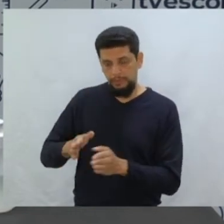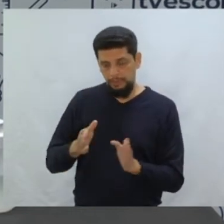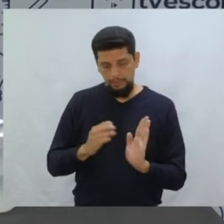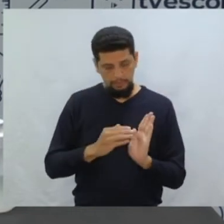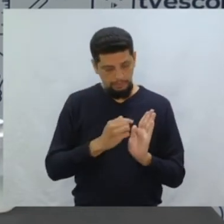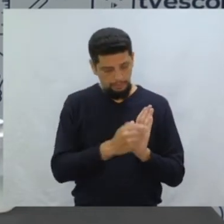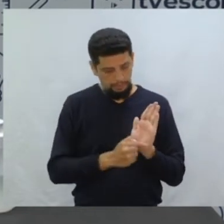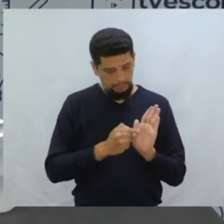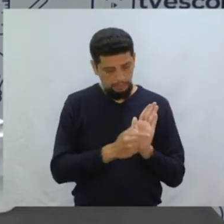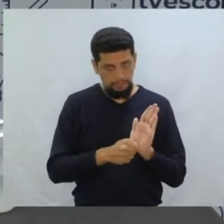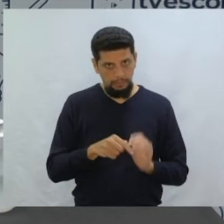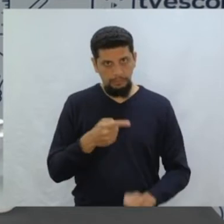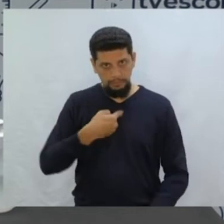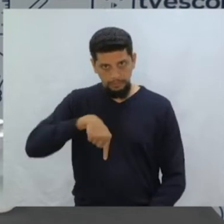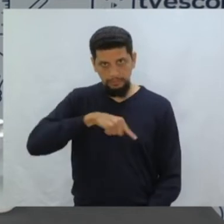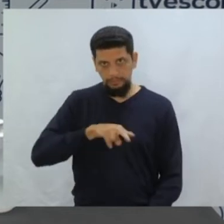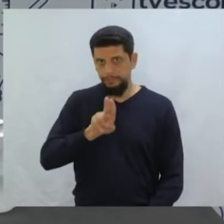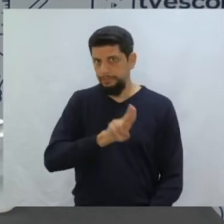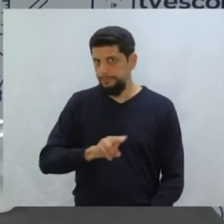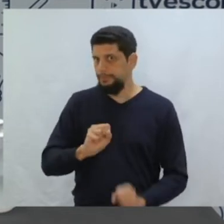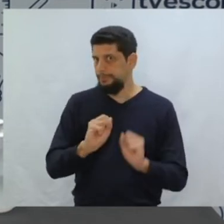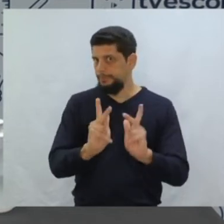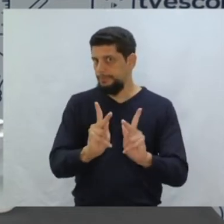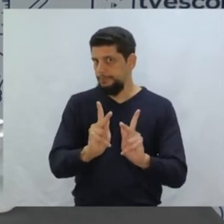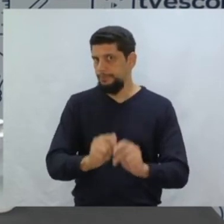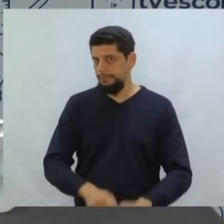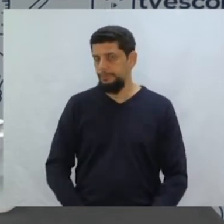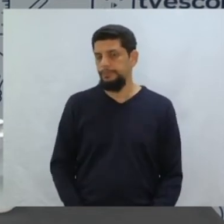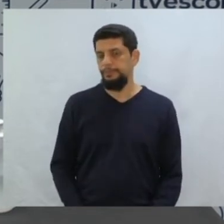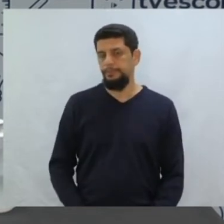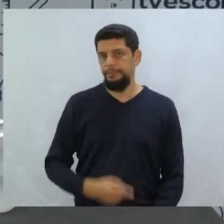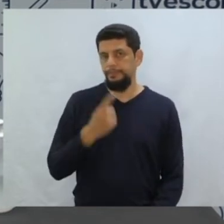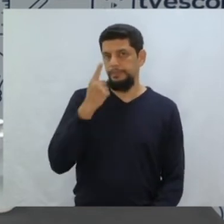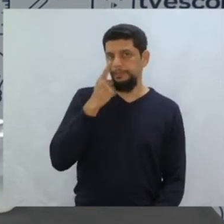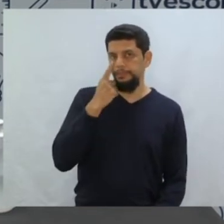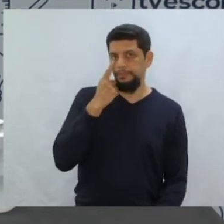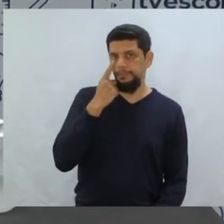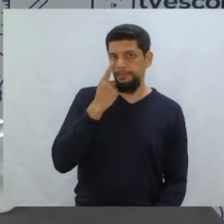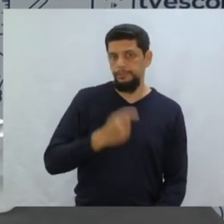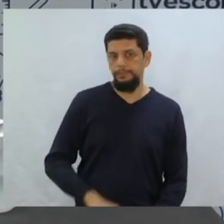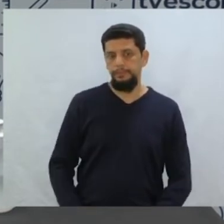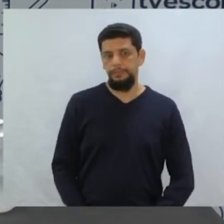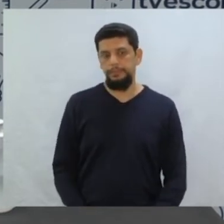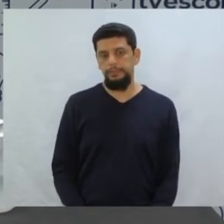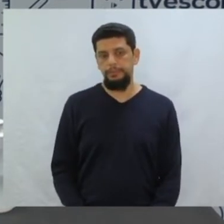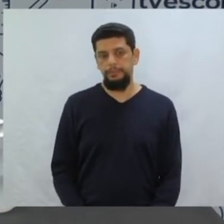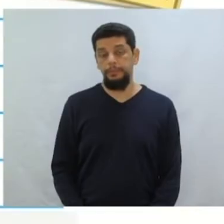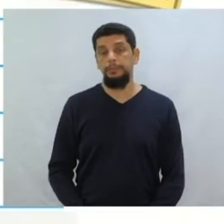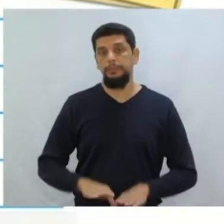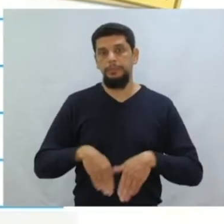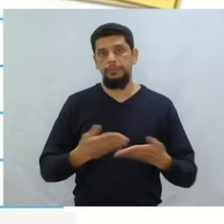jogar fora esta embalagem que nós vamos utilizar. Então, vamos acompanhar, olha só.